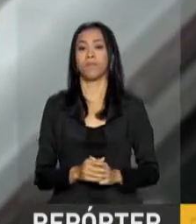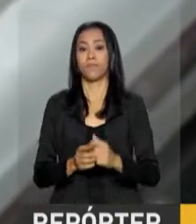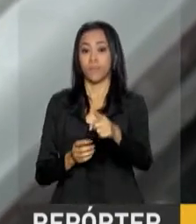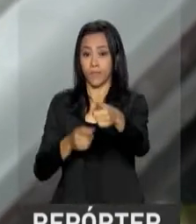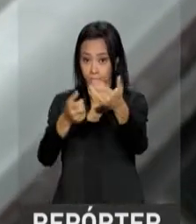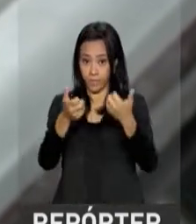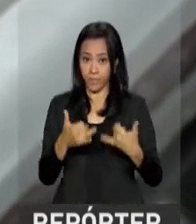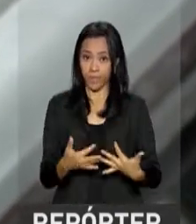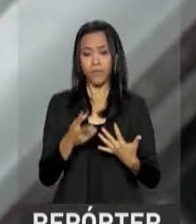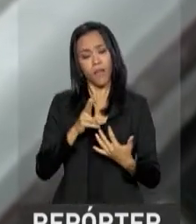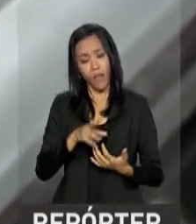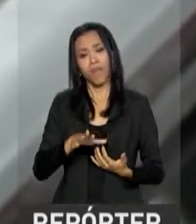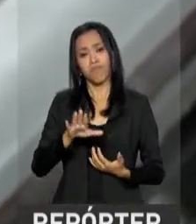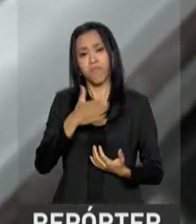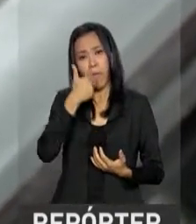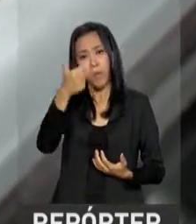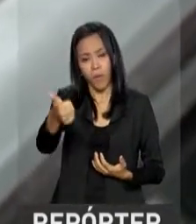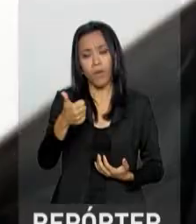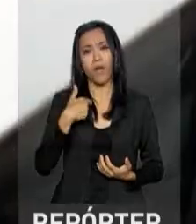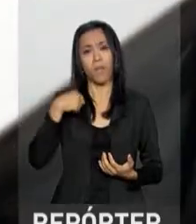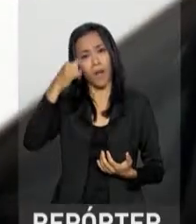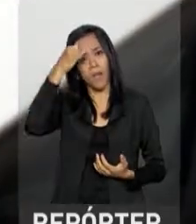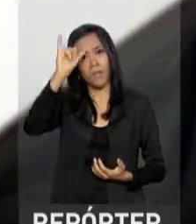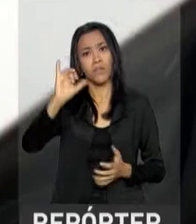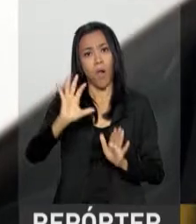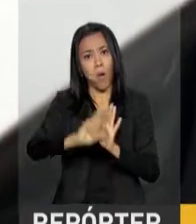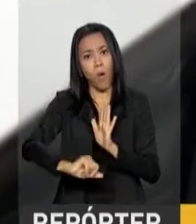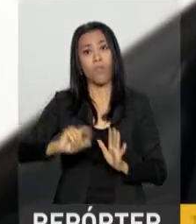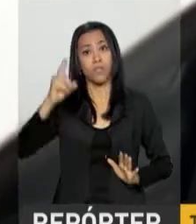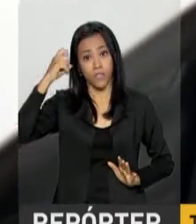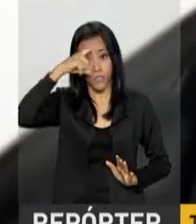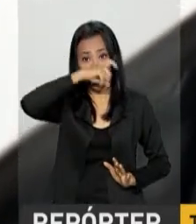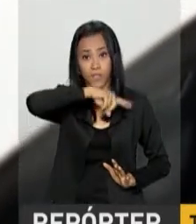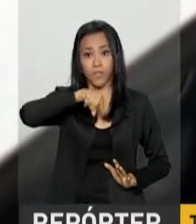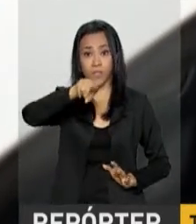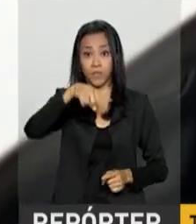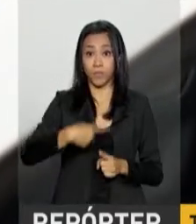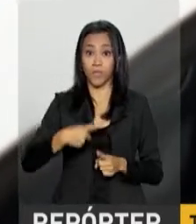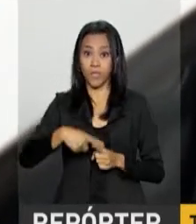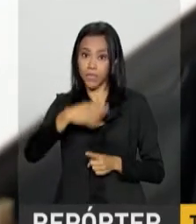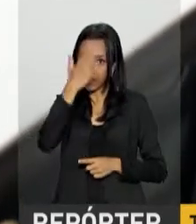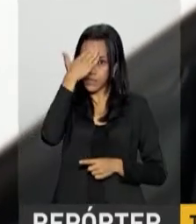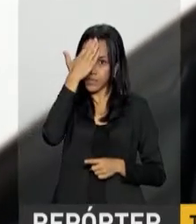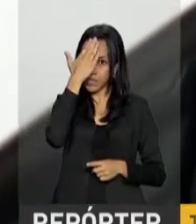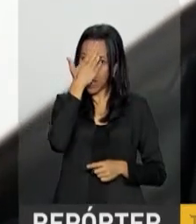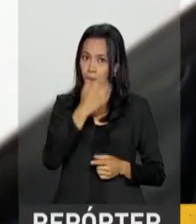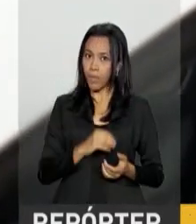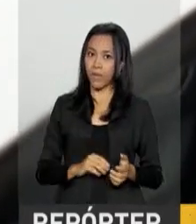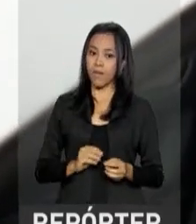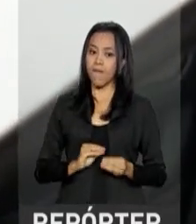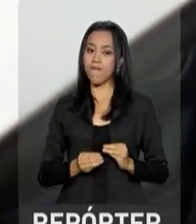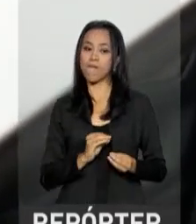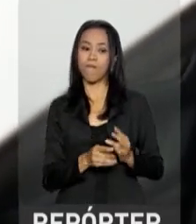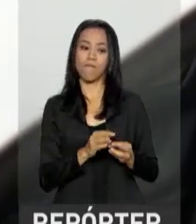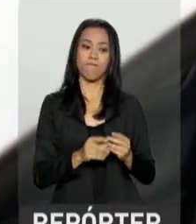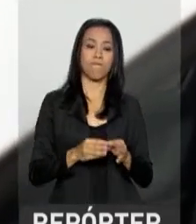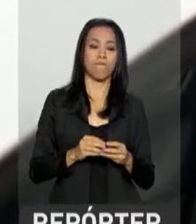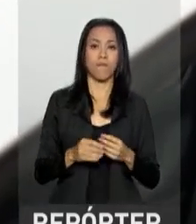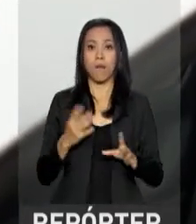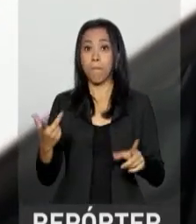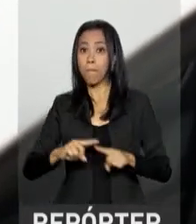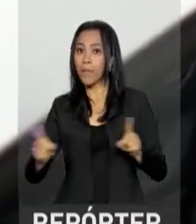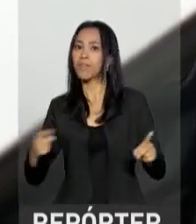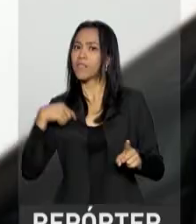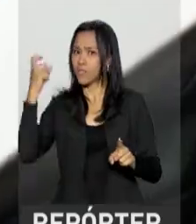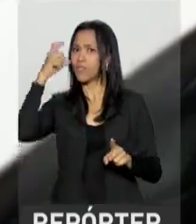De furto, alguma coisa assim. Vai dificultar para eles, né? Que eles são peritos nisso. Quando eles querem, eles buscam. Mas eu acho que